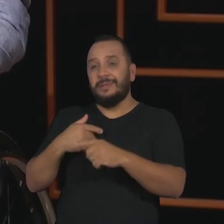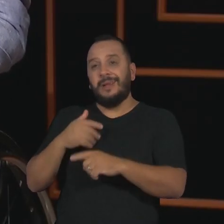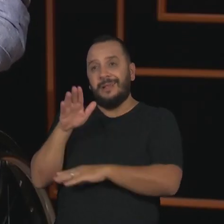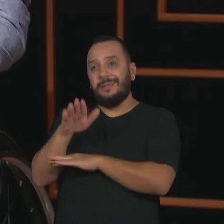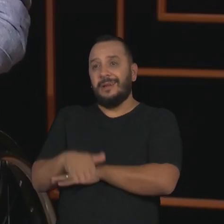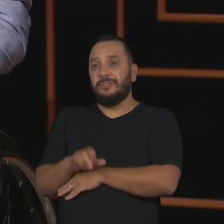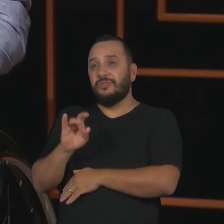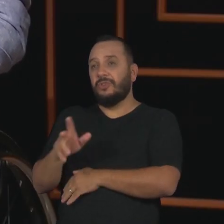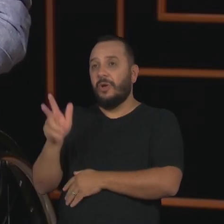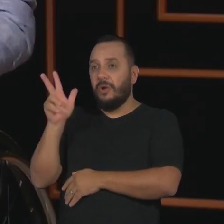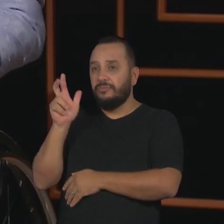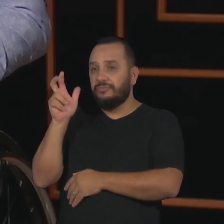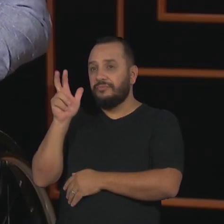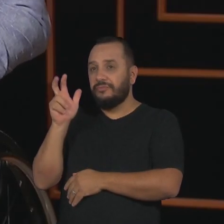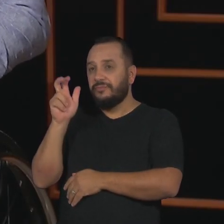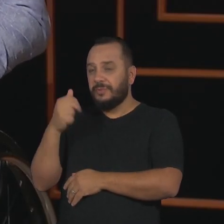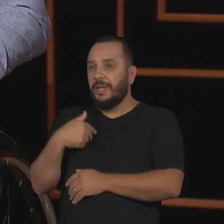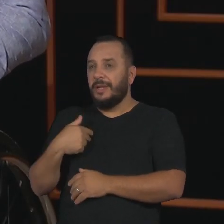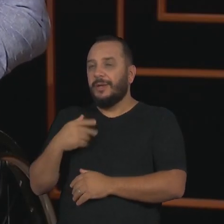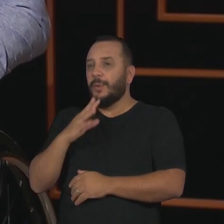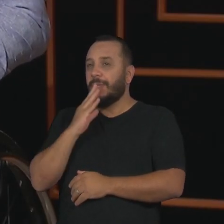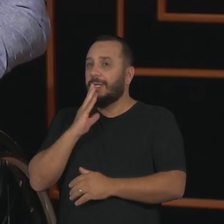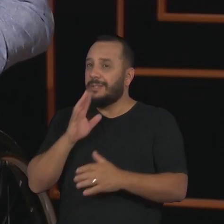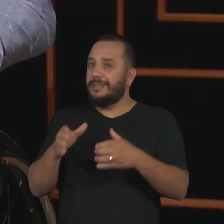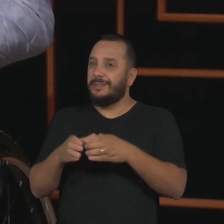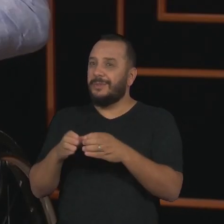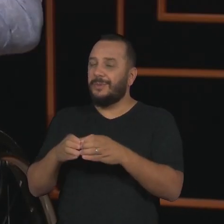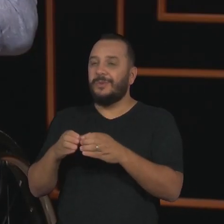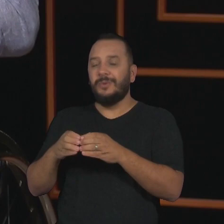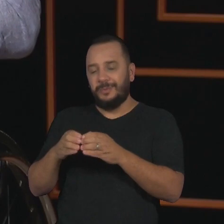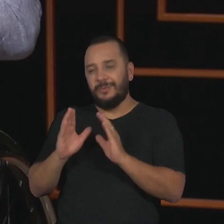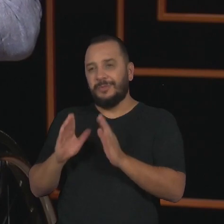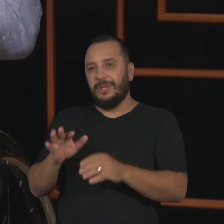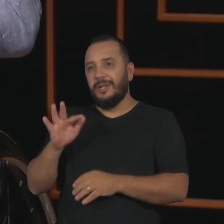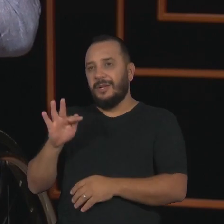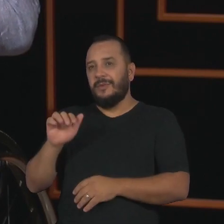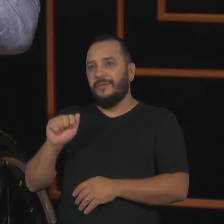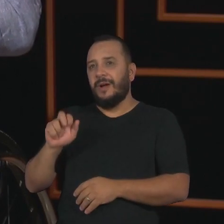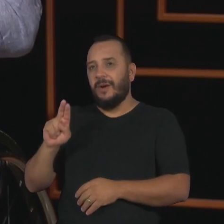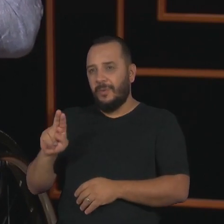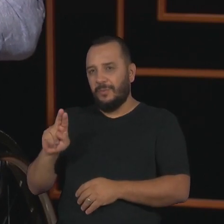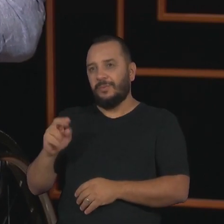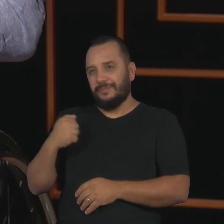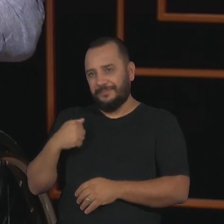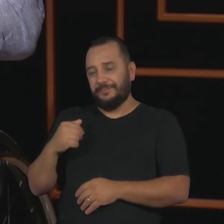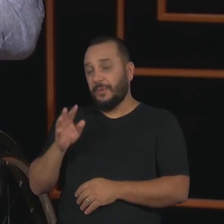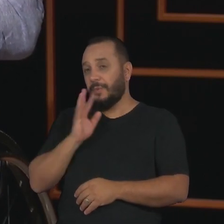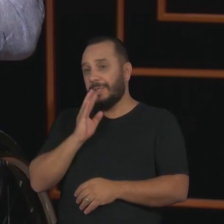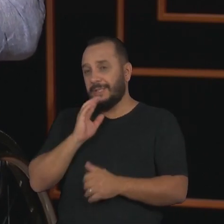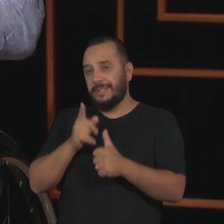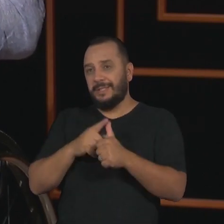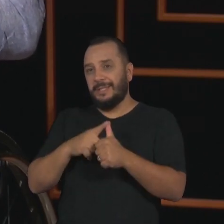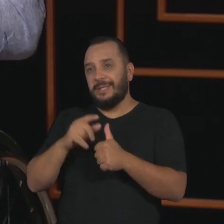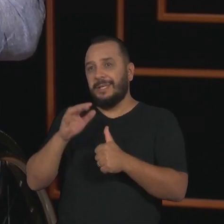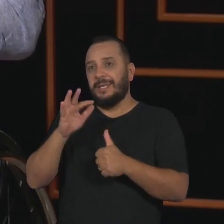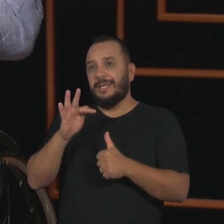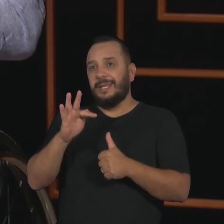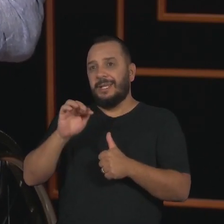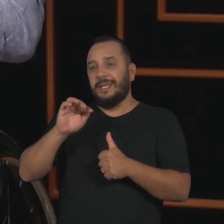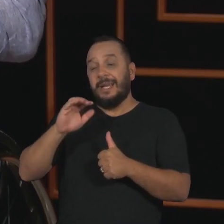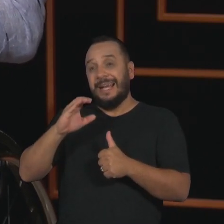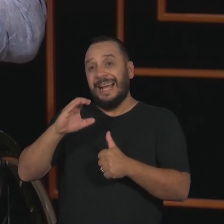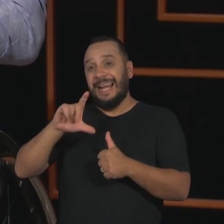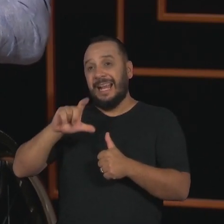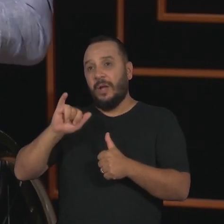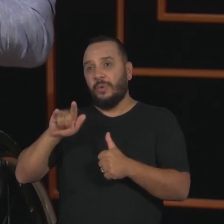conhecendo a turma da FAU. Aí eu conheço o Cláudio Tosi, conheço o Chico Buarque, conheço